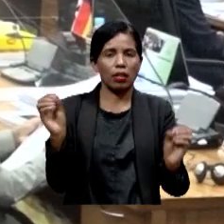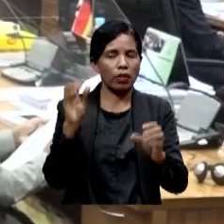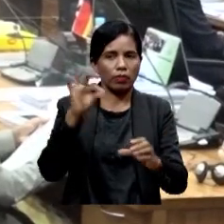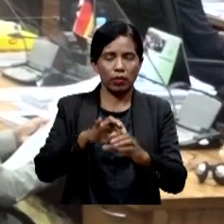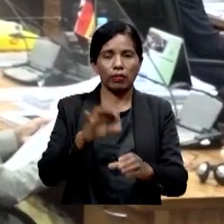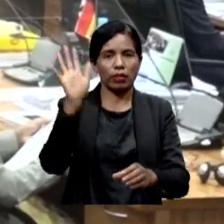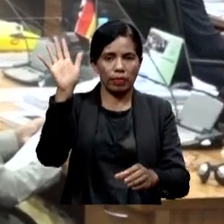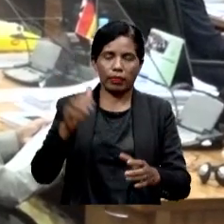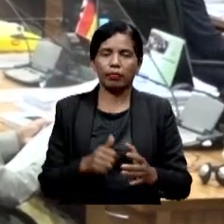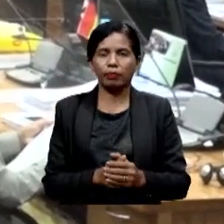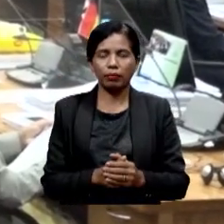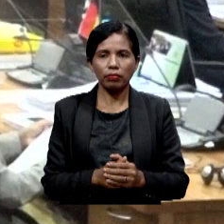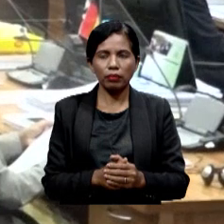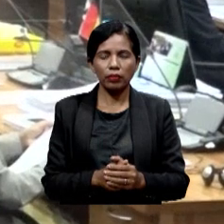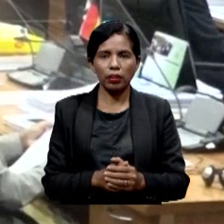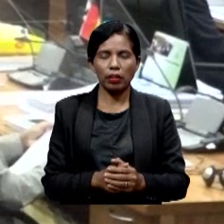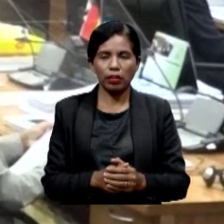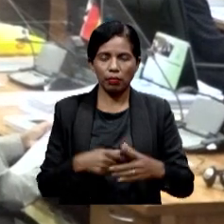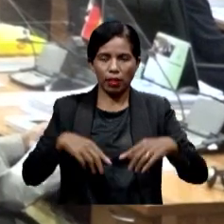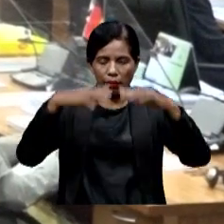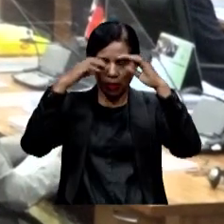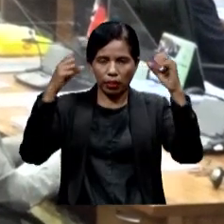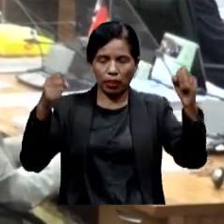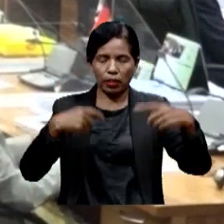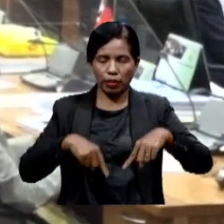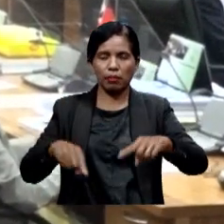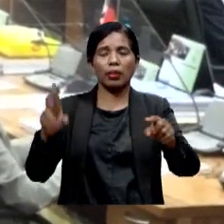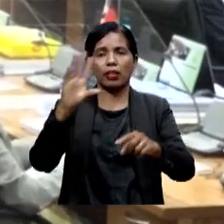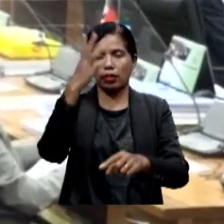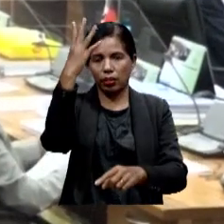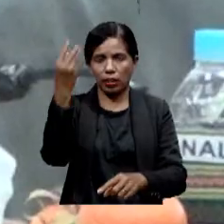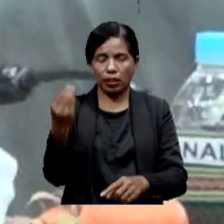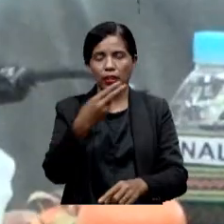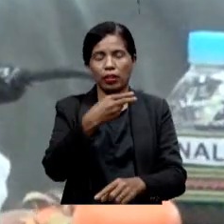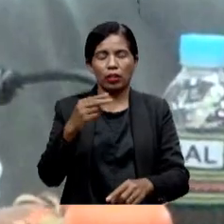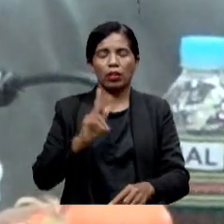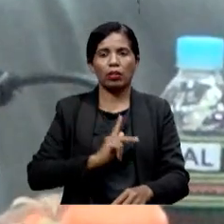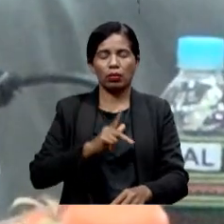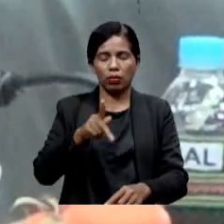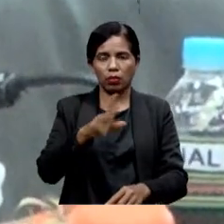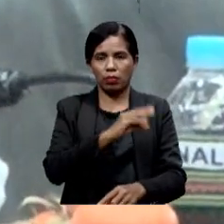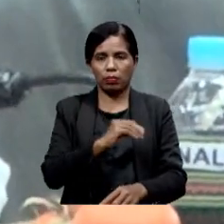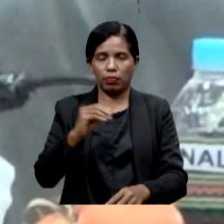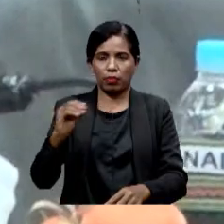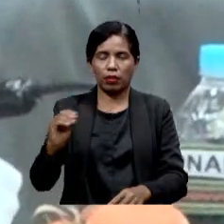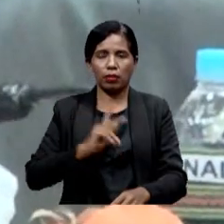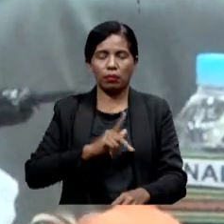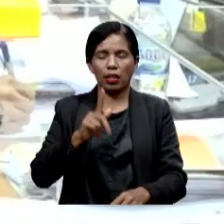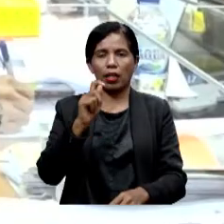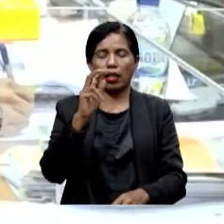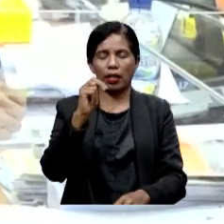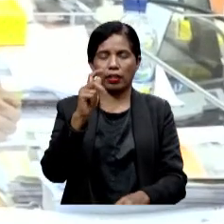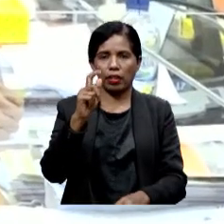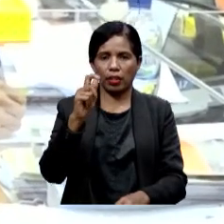Do plano, delegação presidencial se desloca para Jakarta, Kupan, Labuan Bajo, NTT e